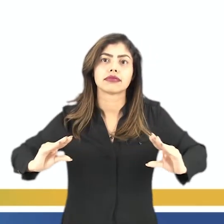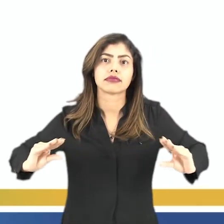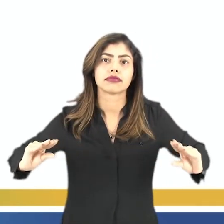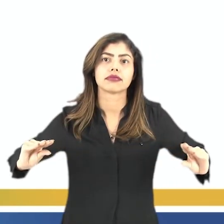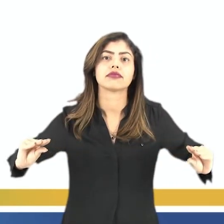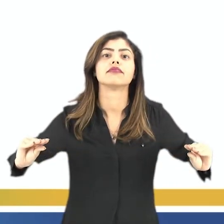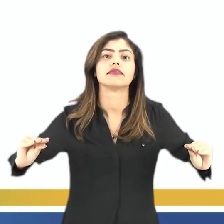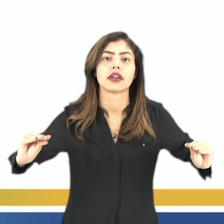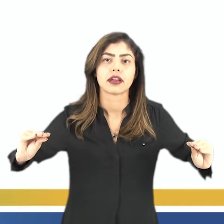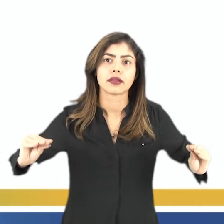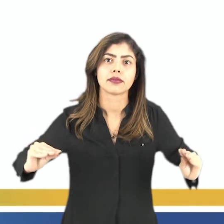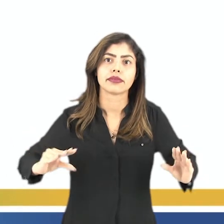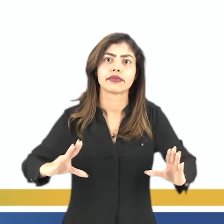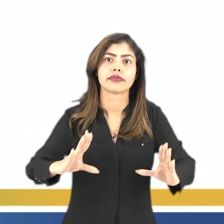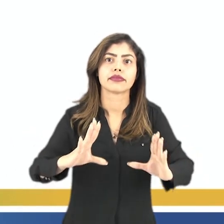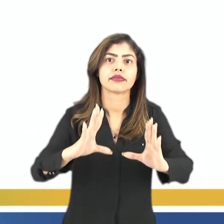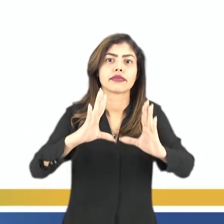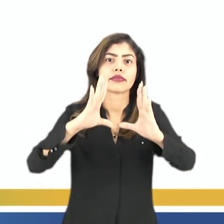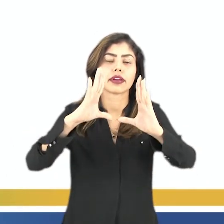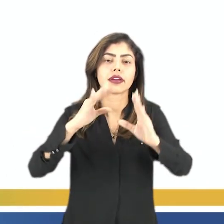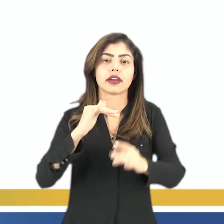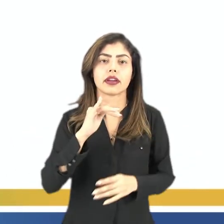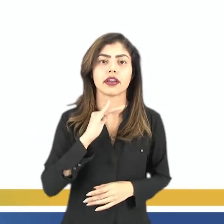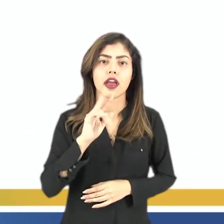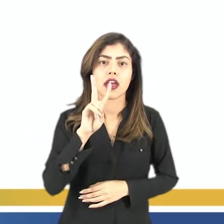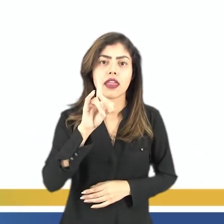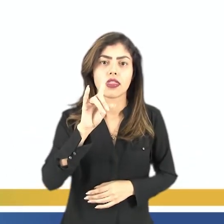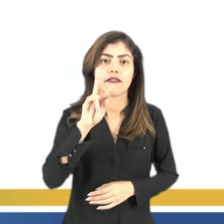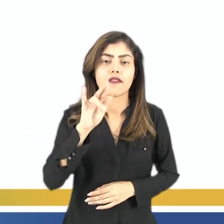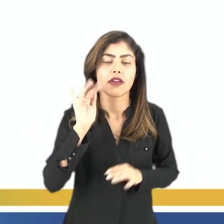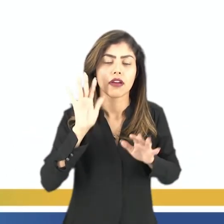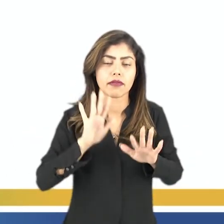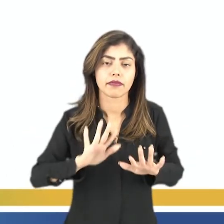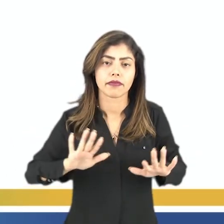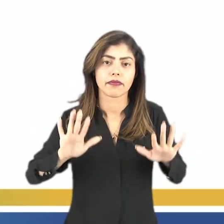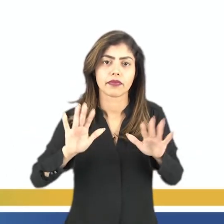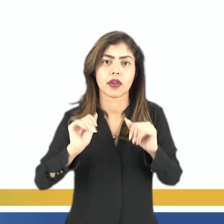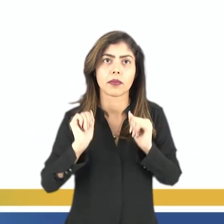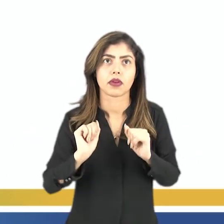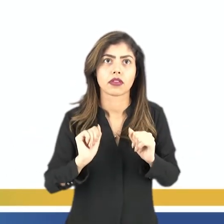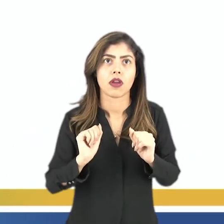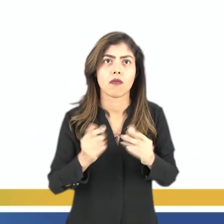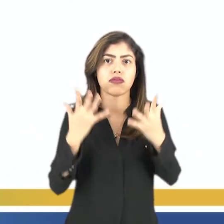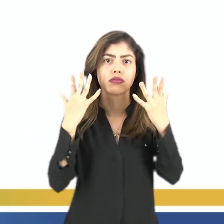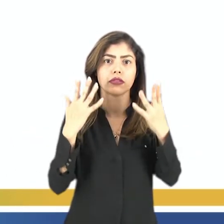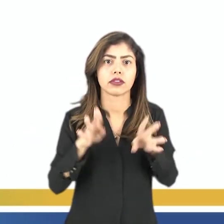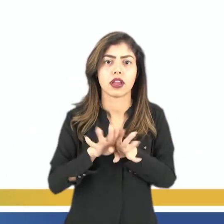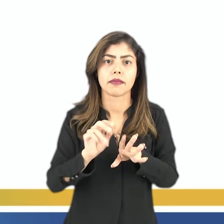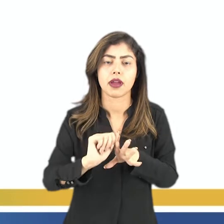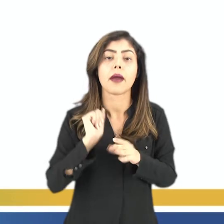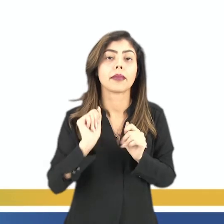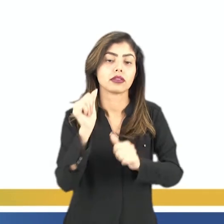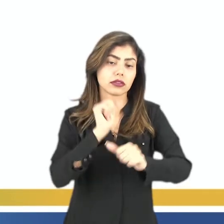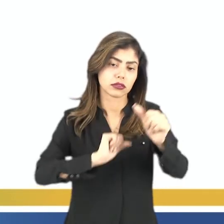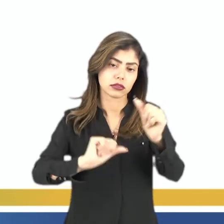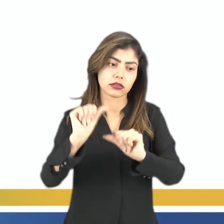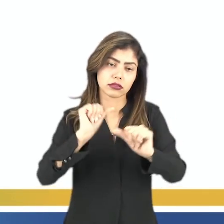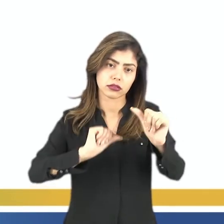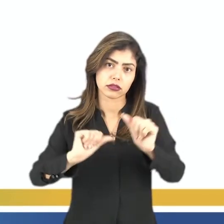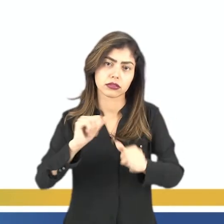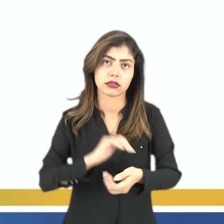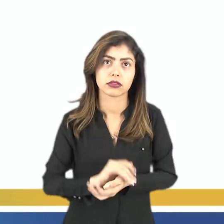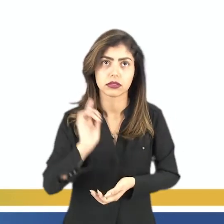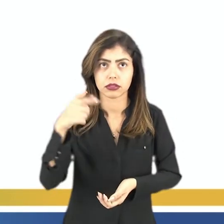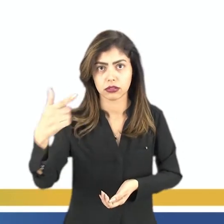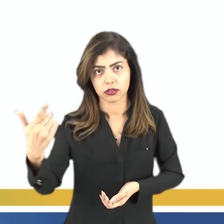rápido, isso ocorra de forma devagar. Esse fusível ele pode queimar, você troca ele no circuito e os